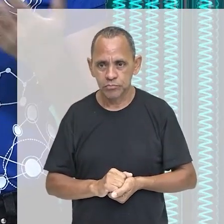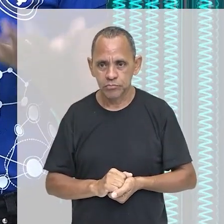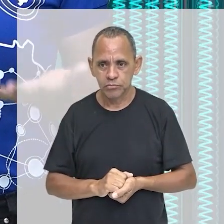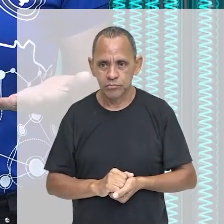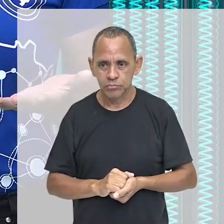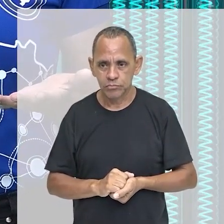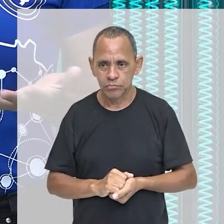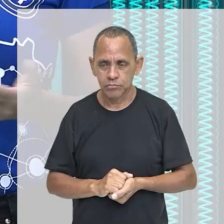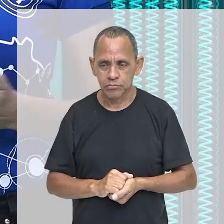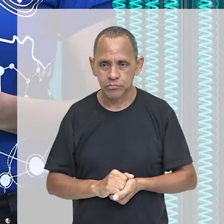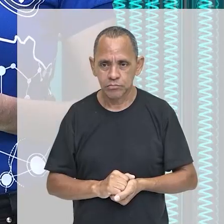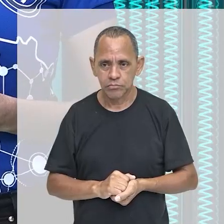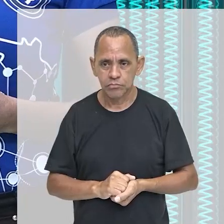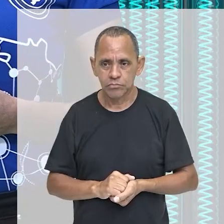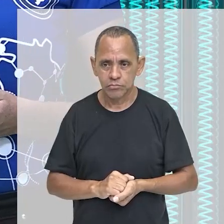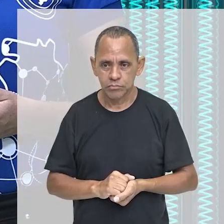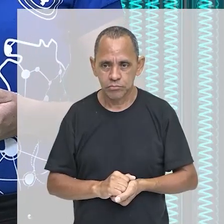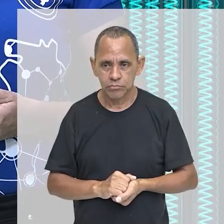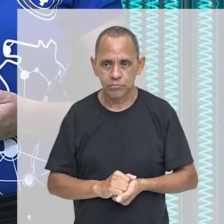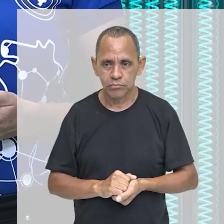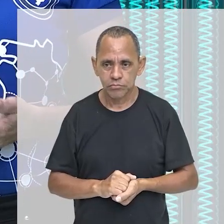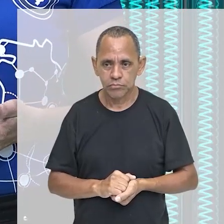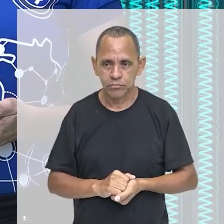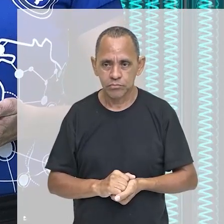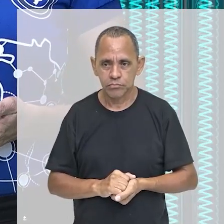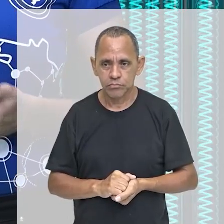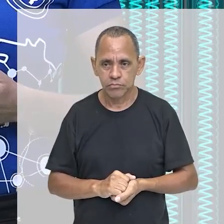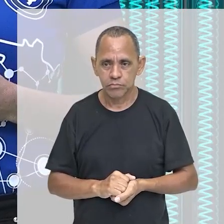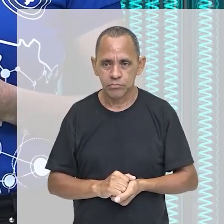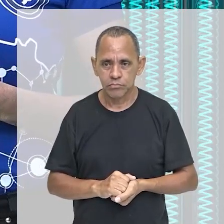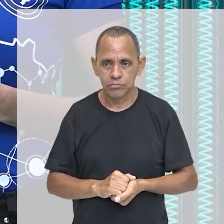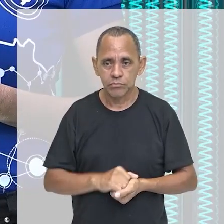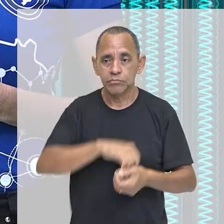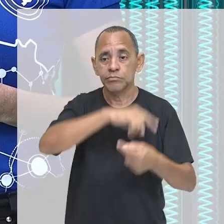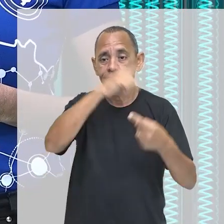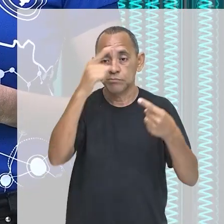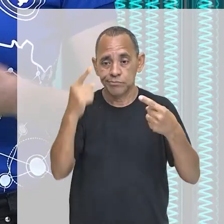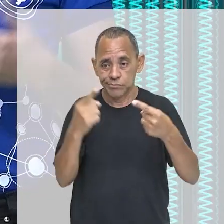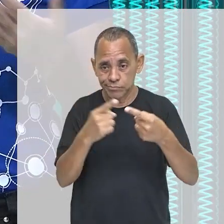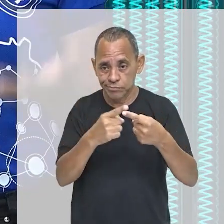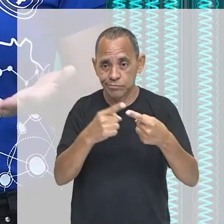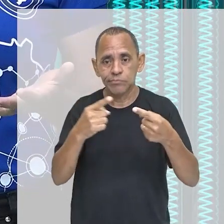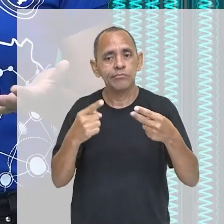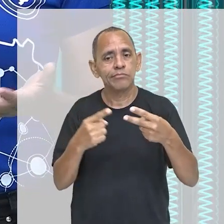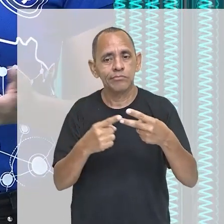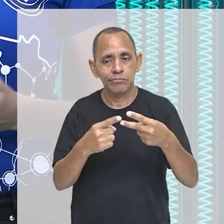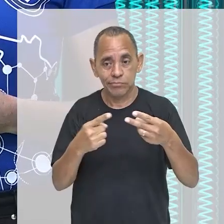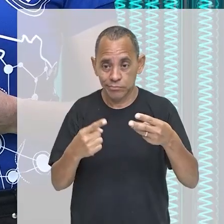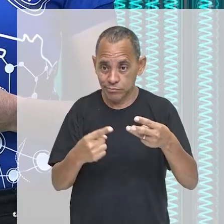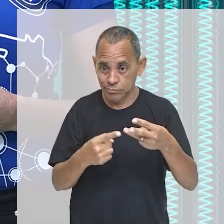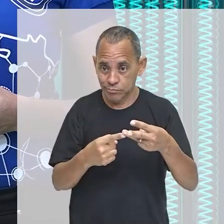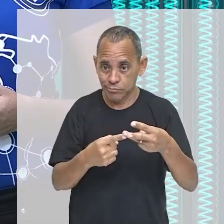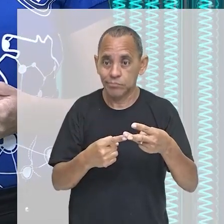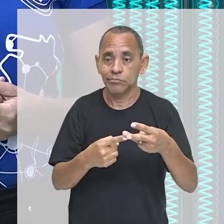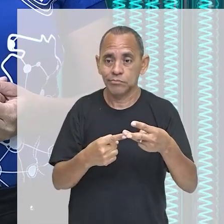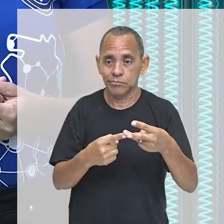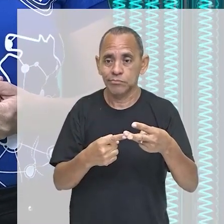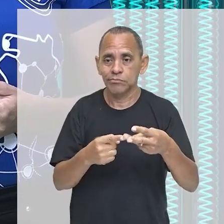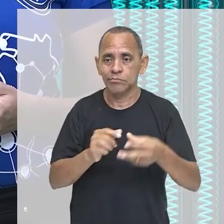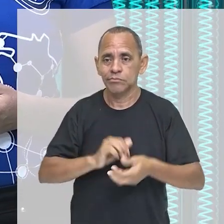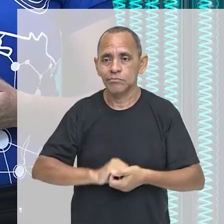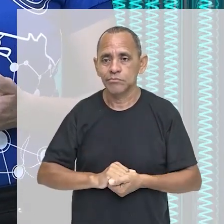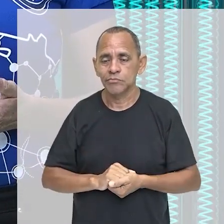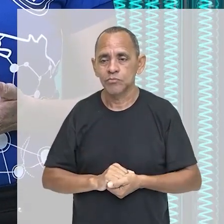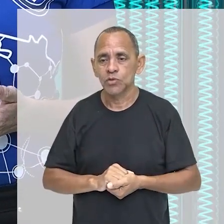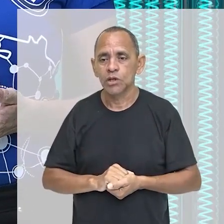rich, however, he is unhappy. Próximo. He is rich, though he is